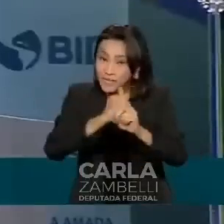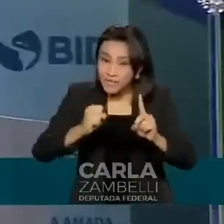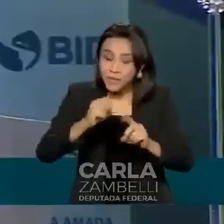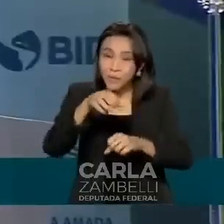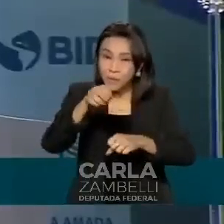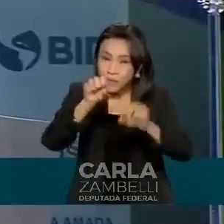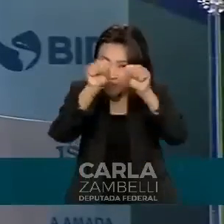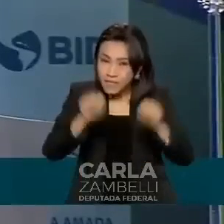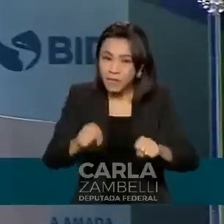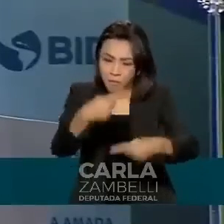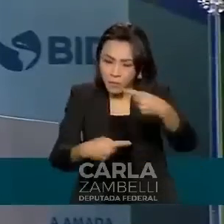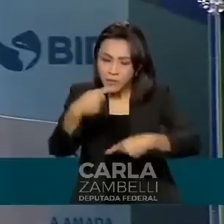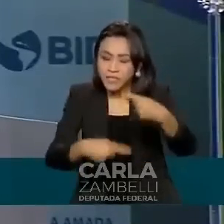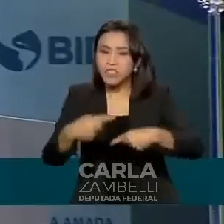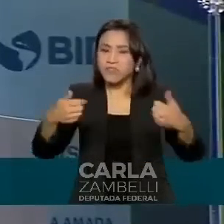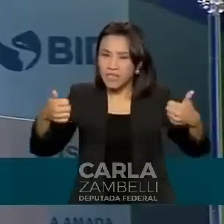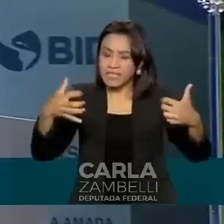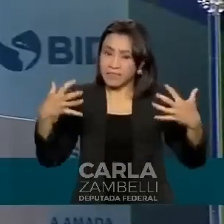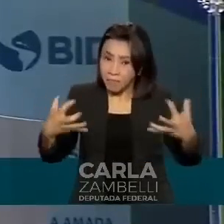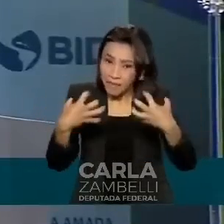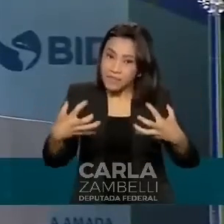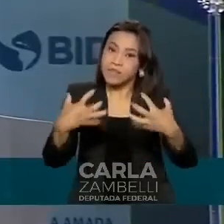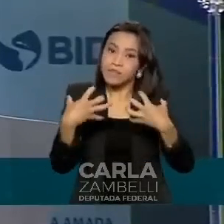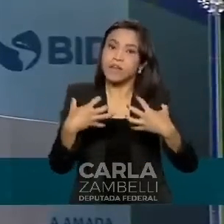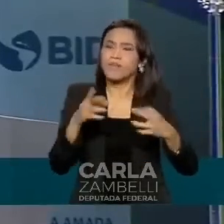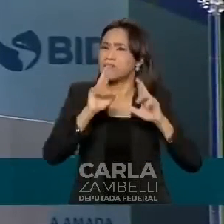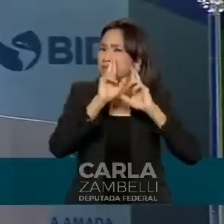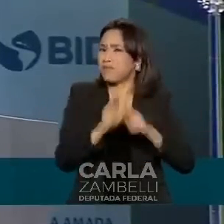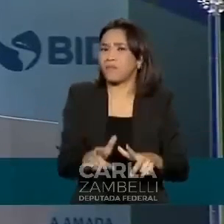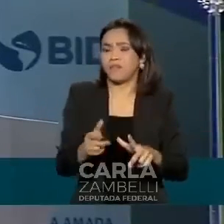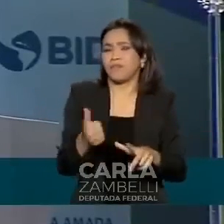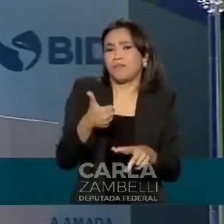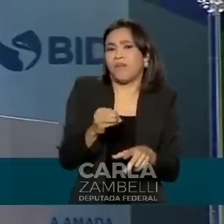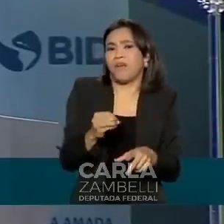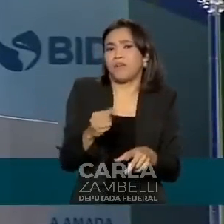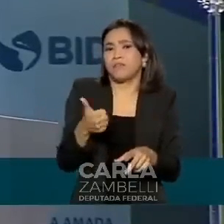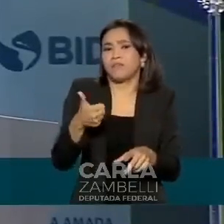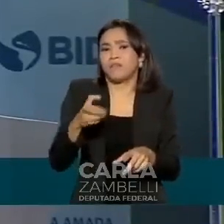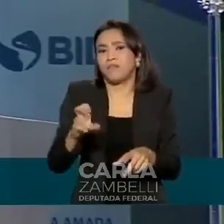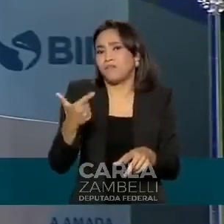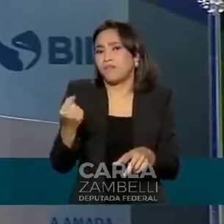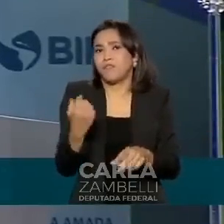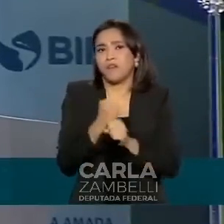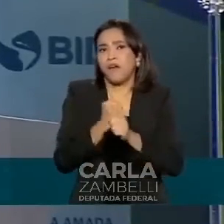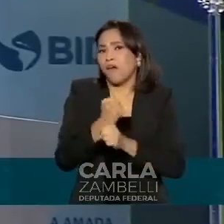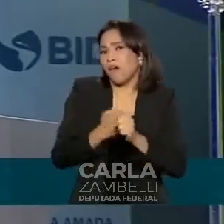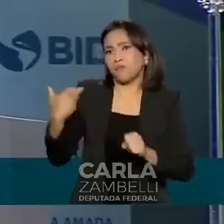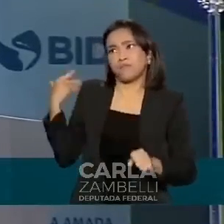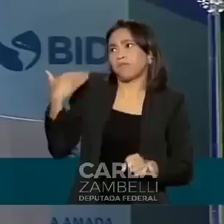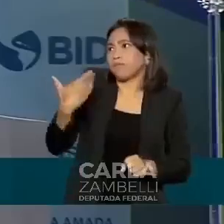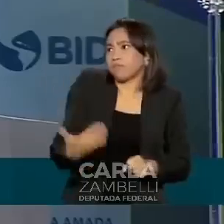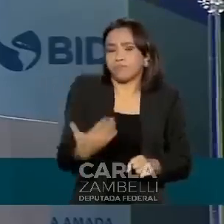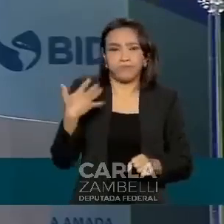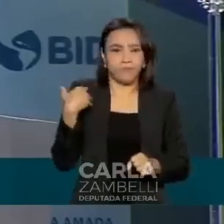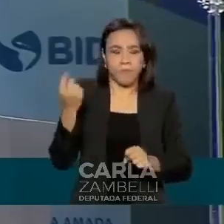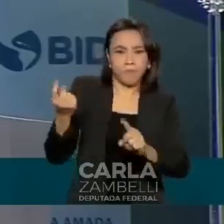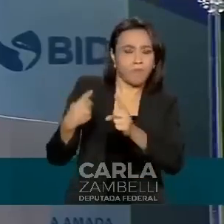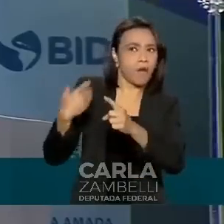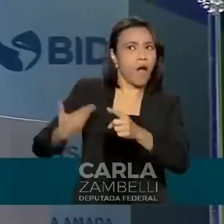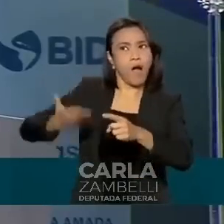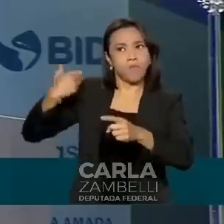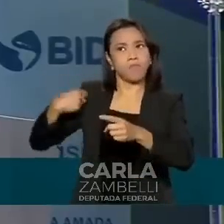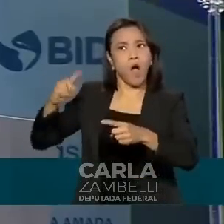pressão vai ser bem diferente do que foram os últimos dez quinze vinte anos lá fora de prosperidade de todo mundo muito investimento